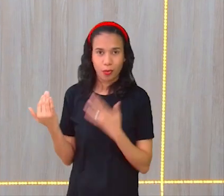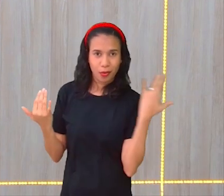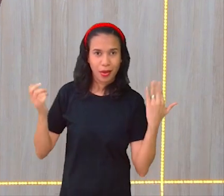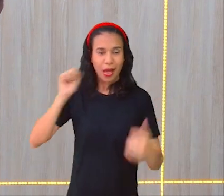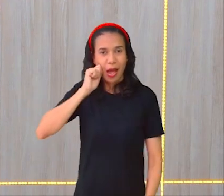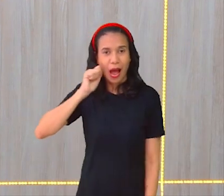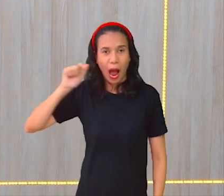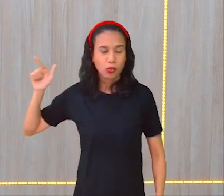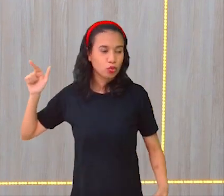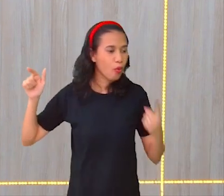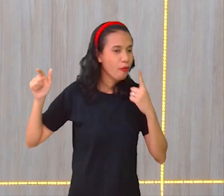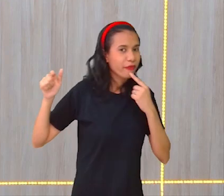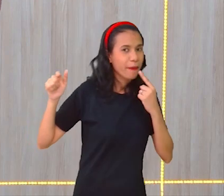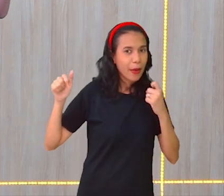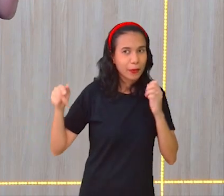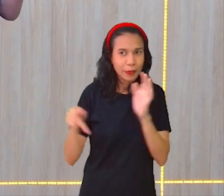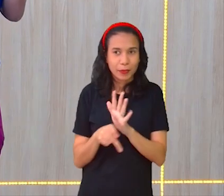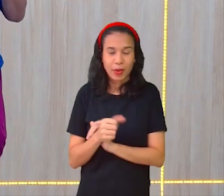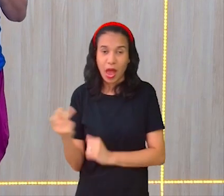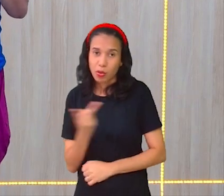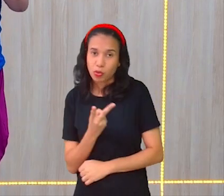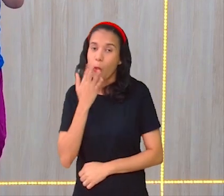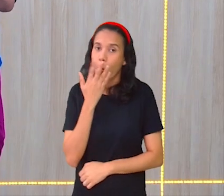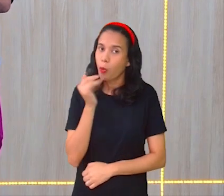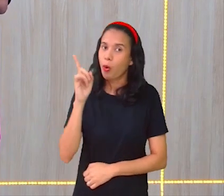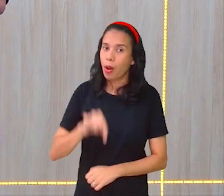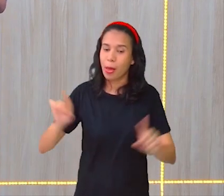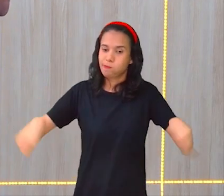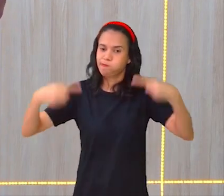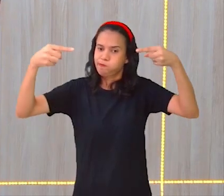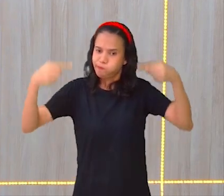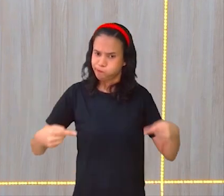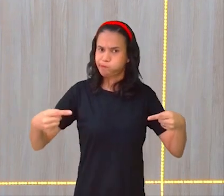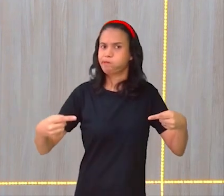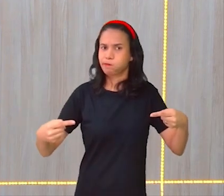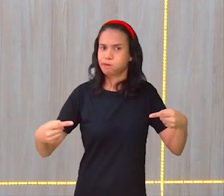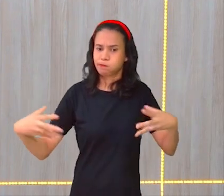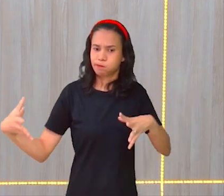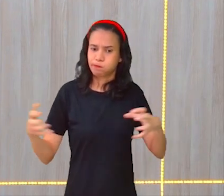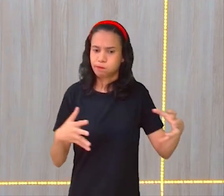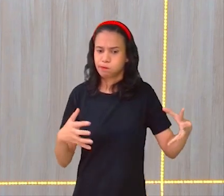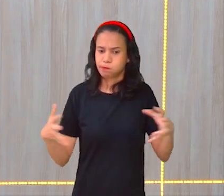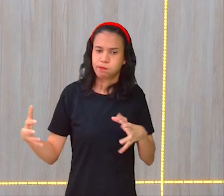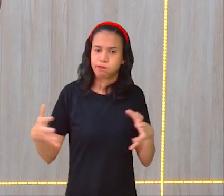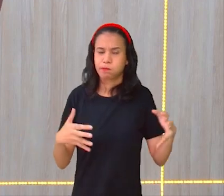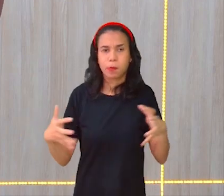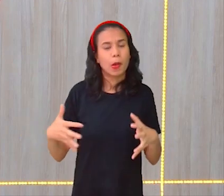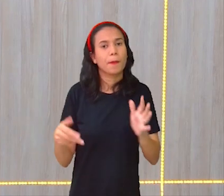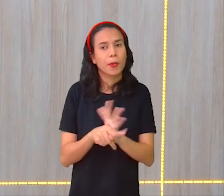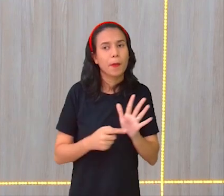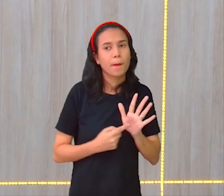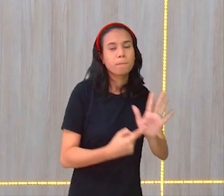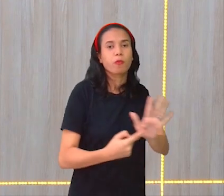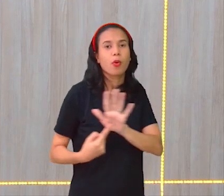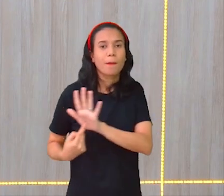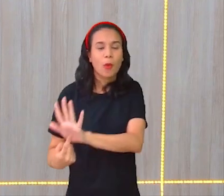e o vermelho. Essas duas cores, elas são antagônicas, elas são colocadas como cores antagônicas, e elas